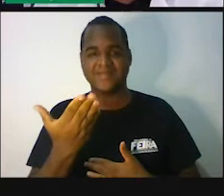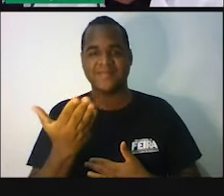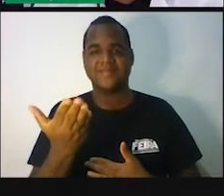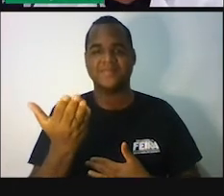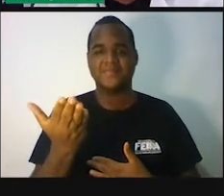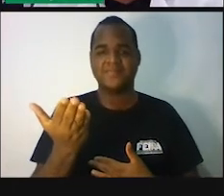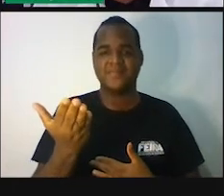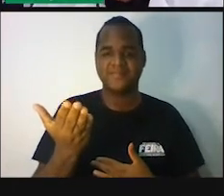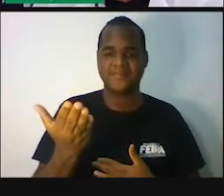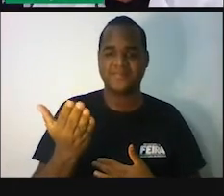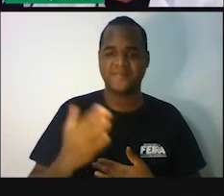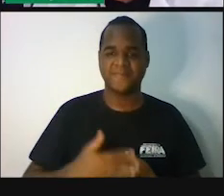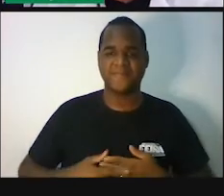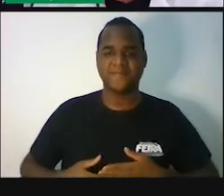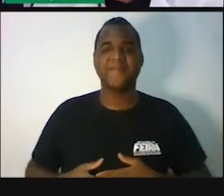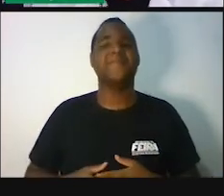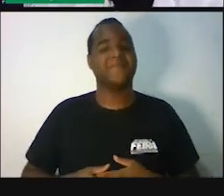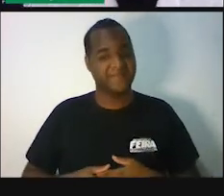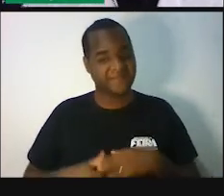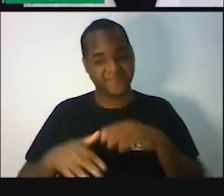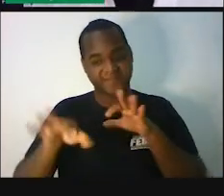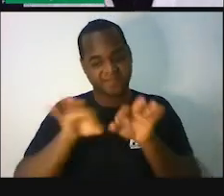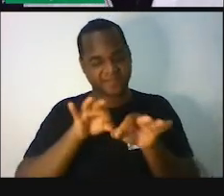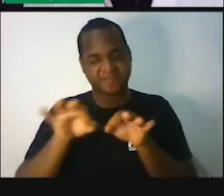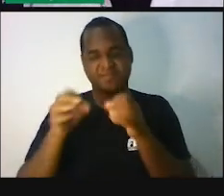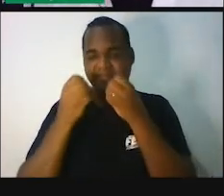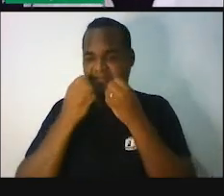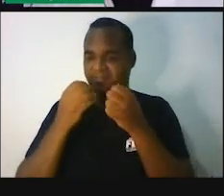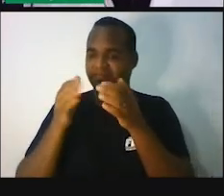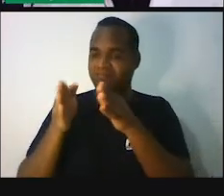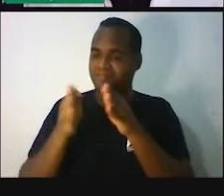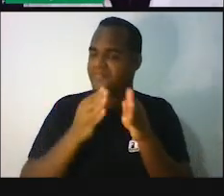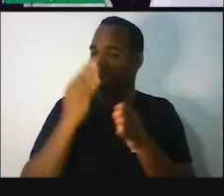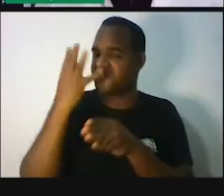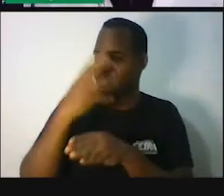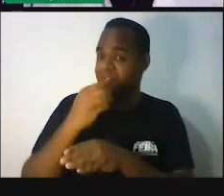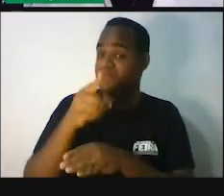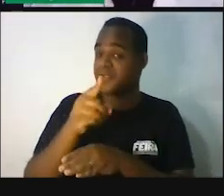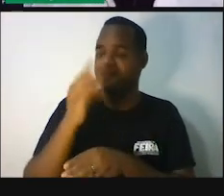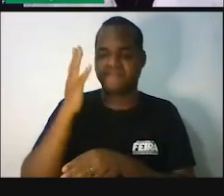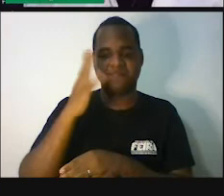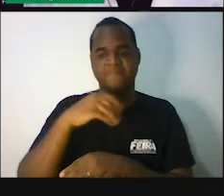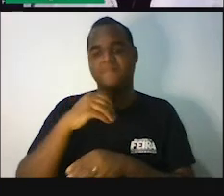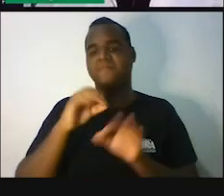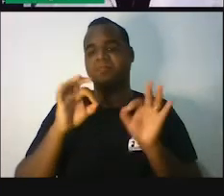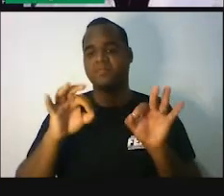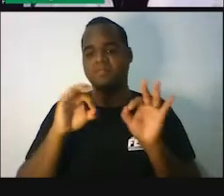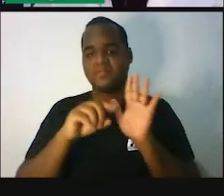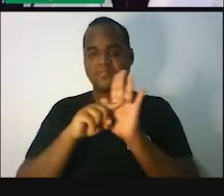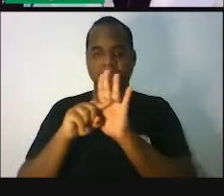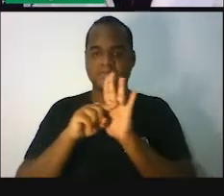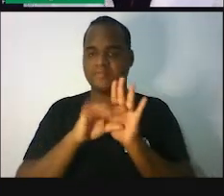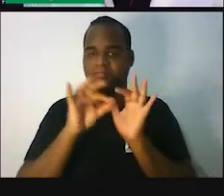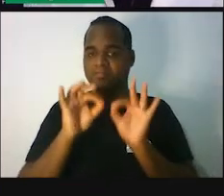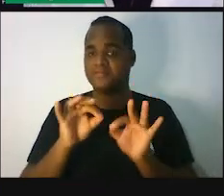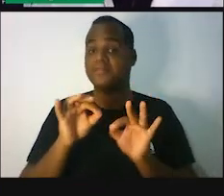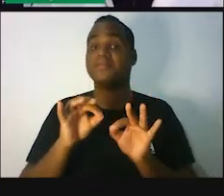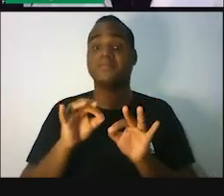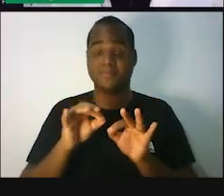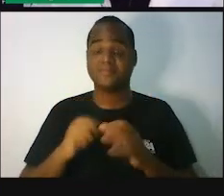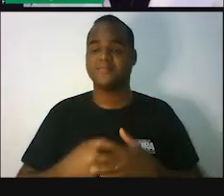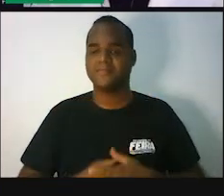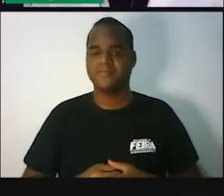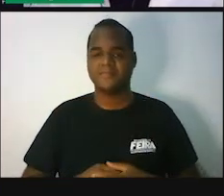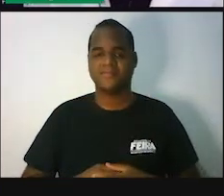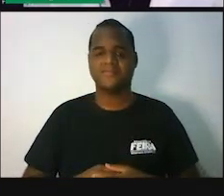Ah, olha só, estou ajustando aqui para ficar bacana para você. Bom, vamos lá então, vamos fazer a